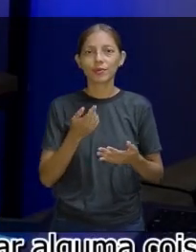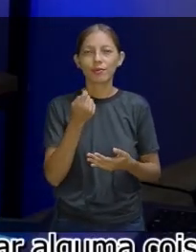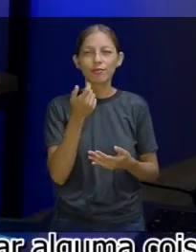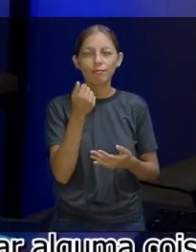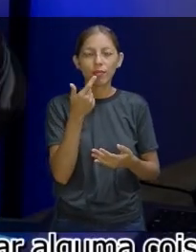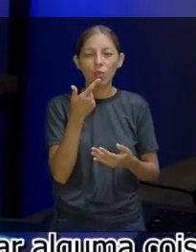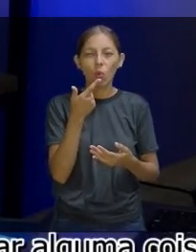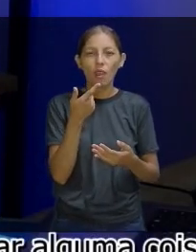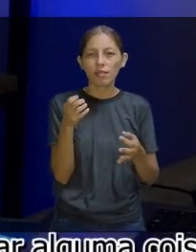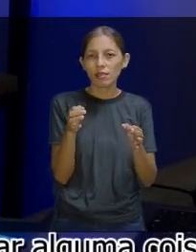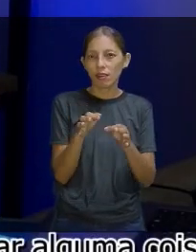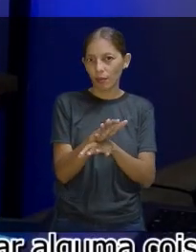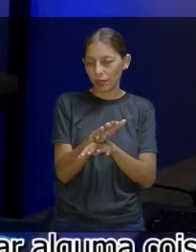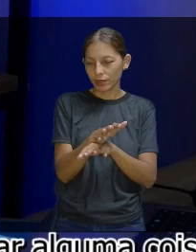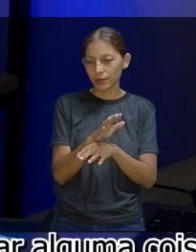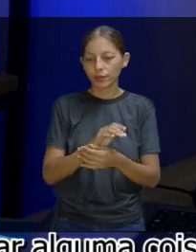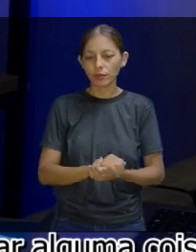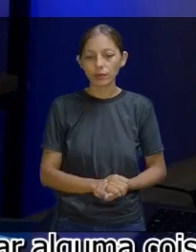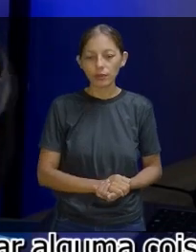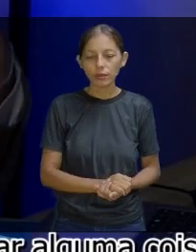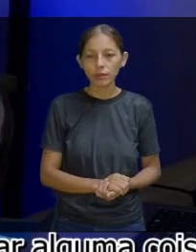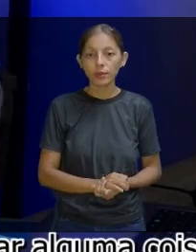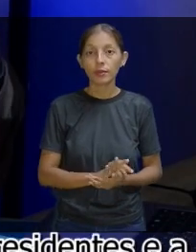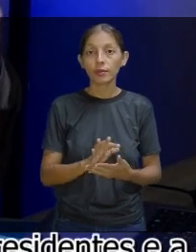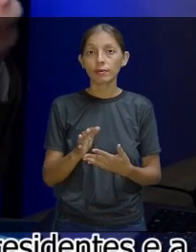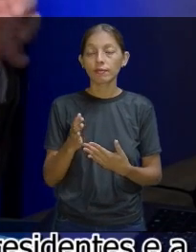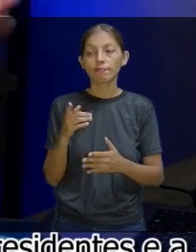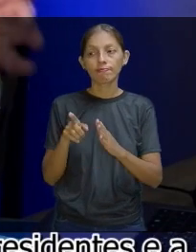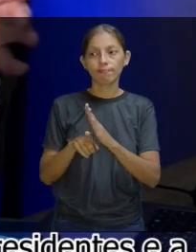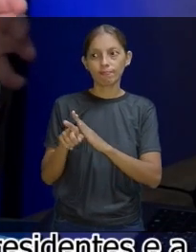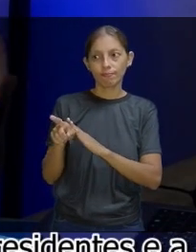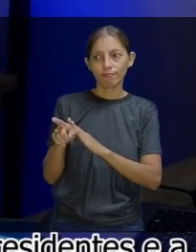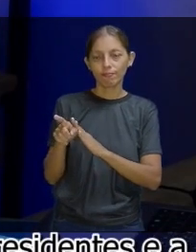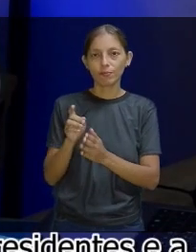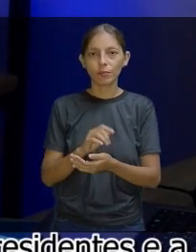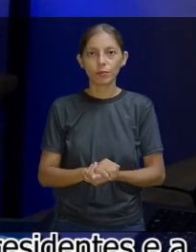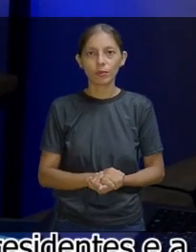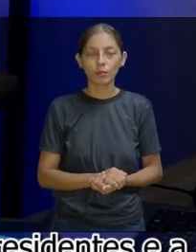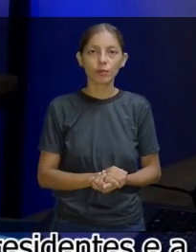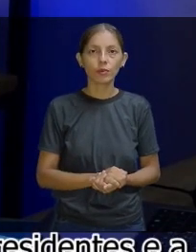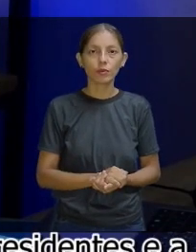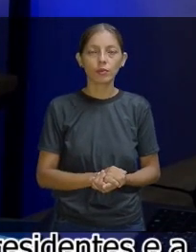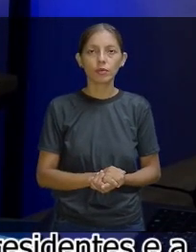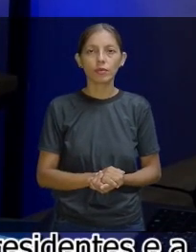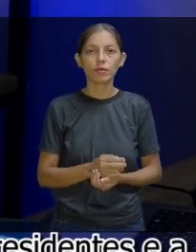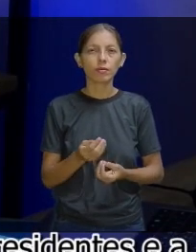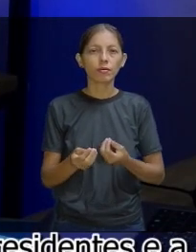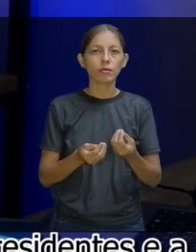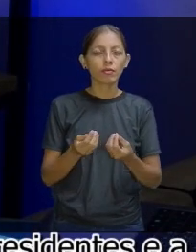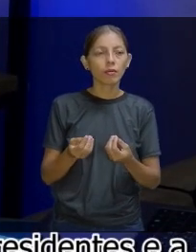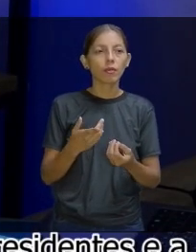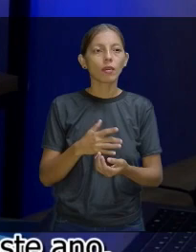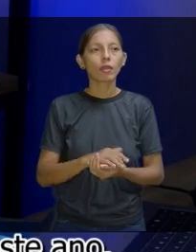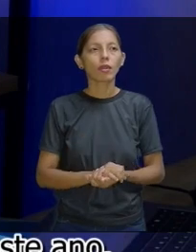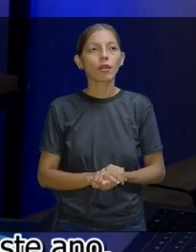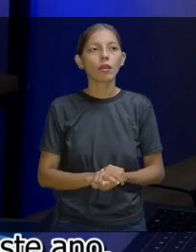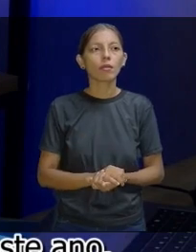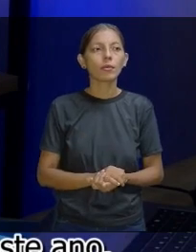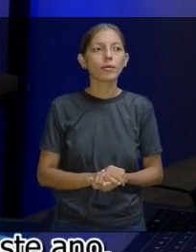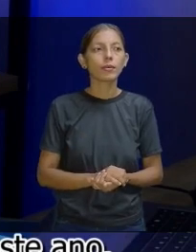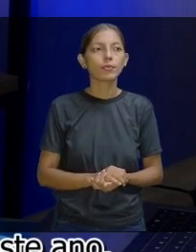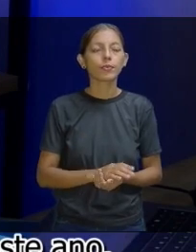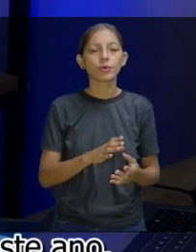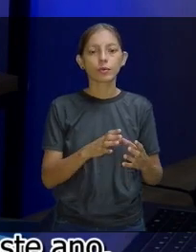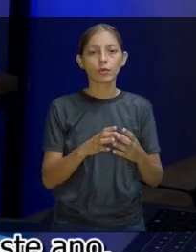finais. Foco no apresentador Oriana Teixeira. O resultado desse COPTEL, esse encontro de colégio de presidentes, e